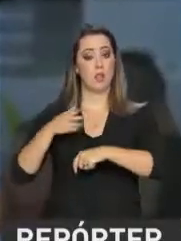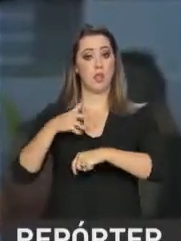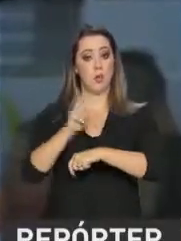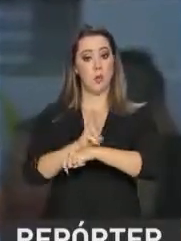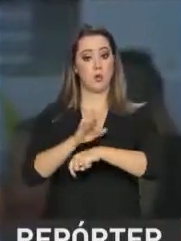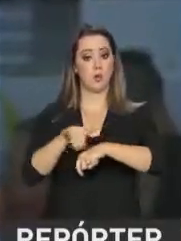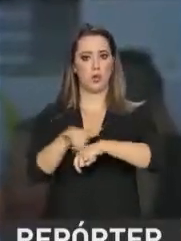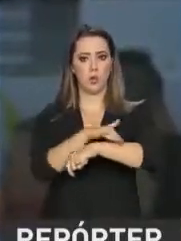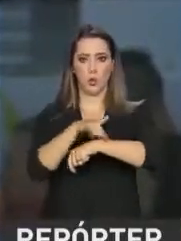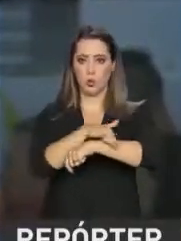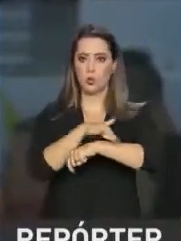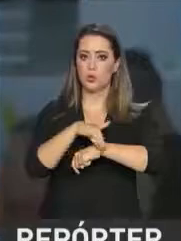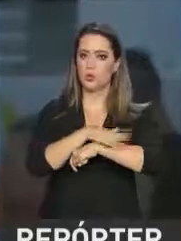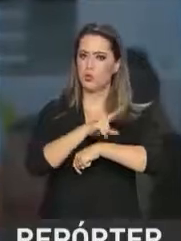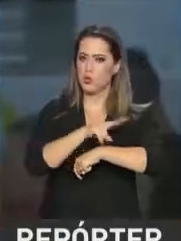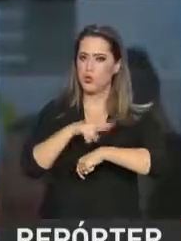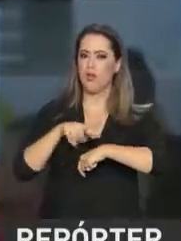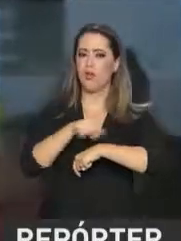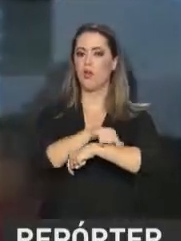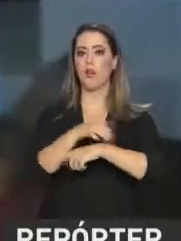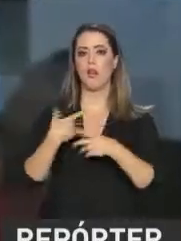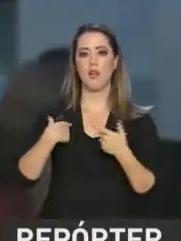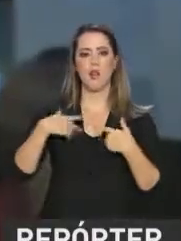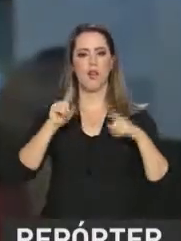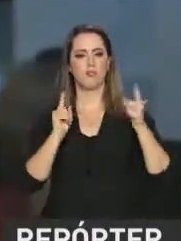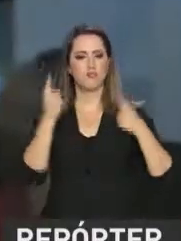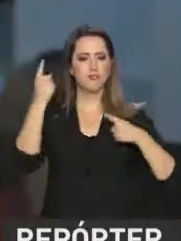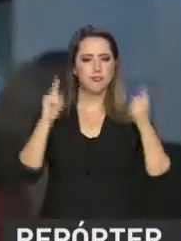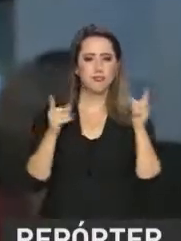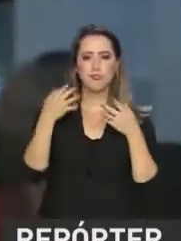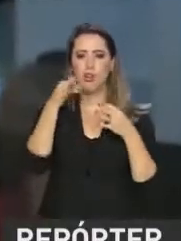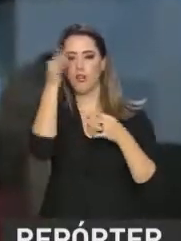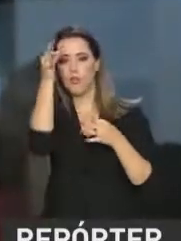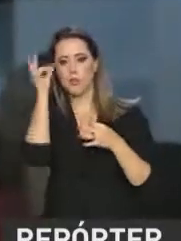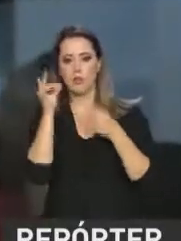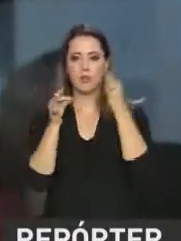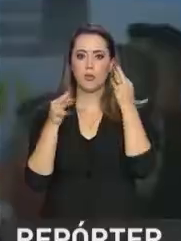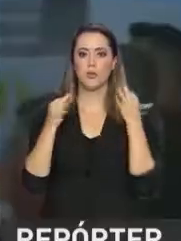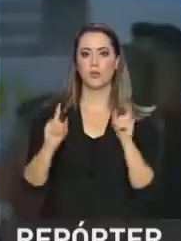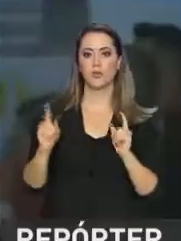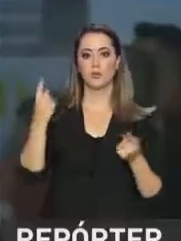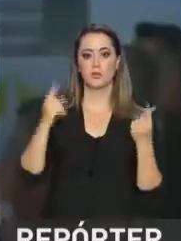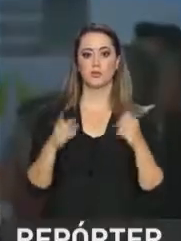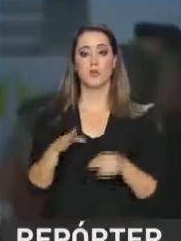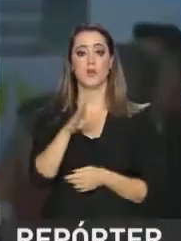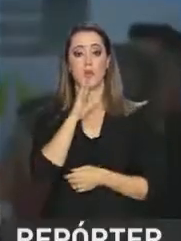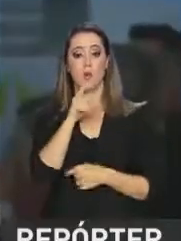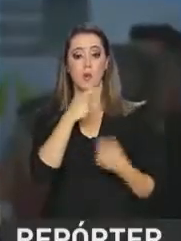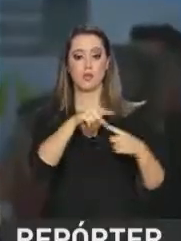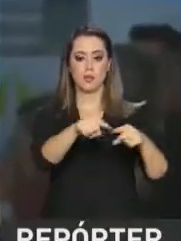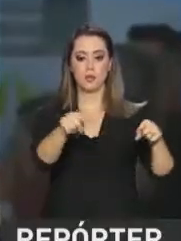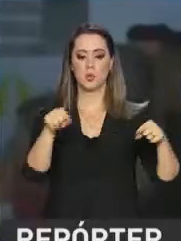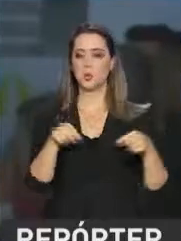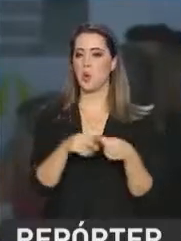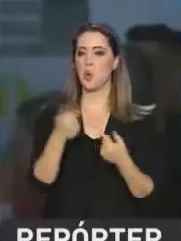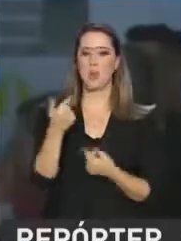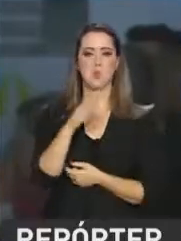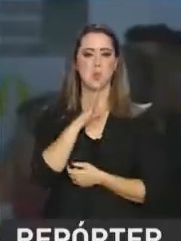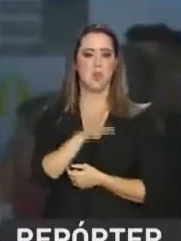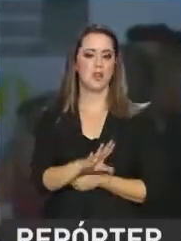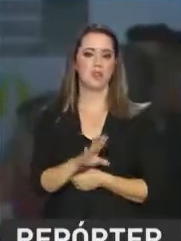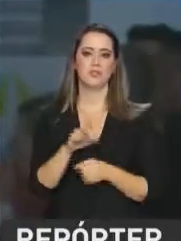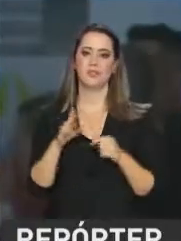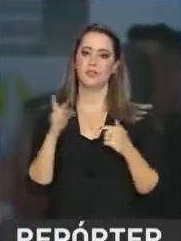além das fantasias também e muito glitter claro falar o carnaval conhecer os bloquinhos que ainda não conheço